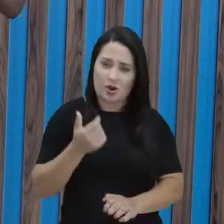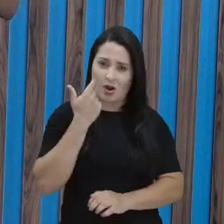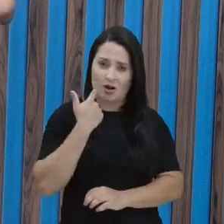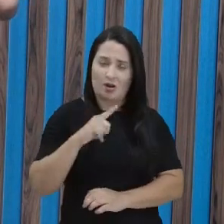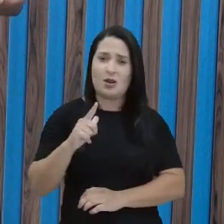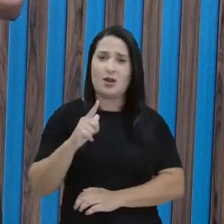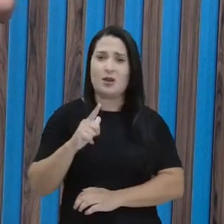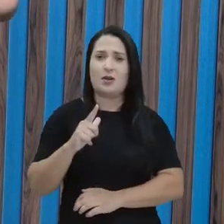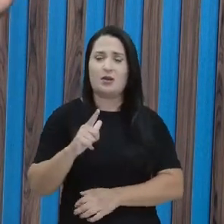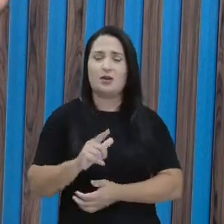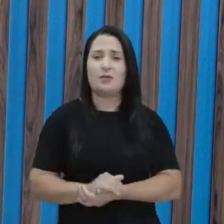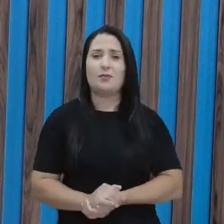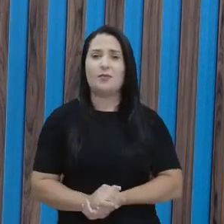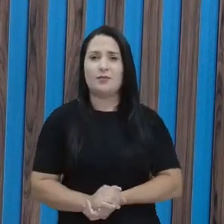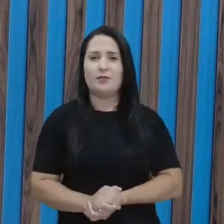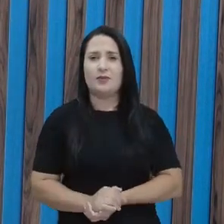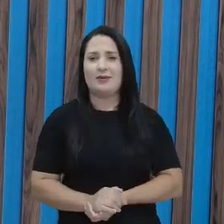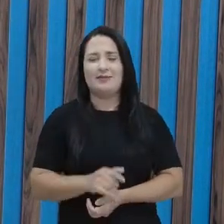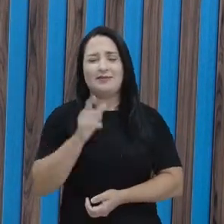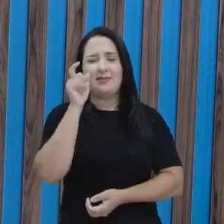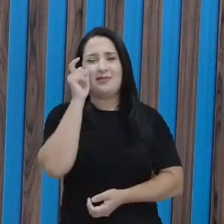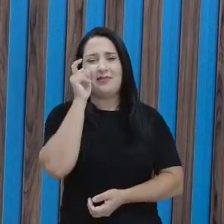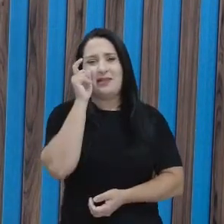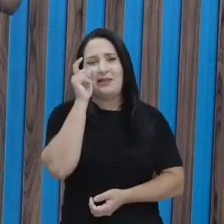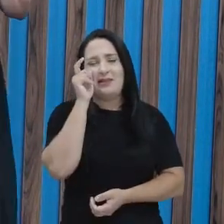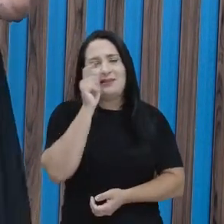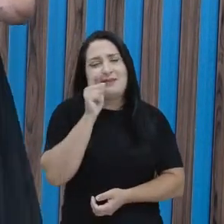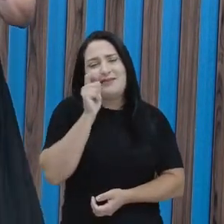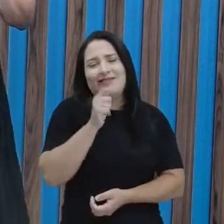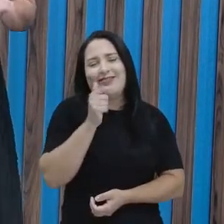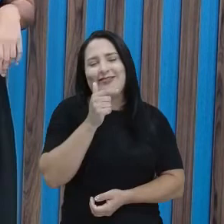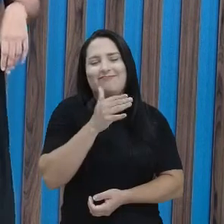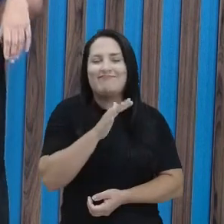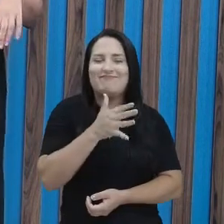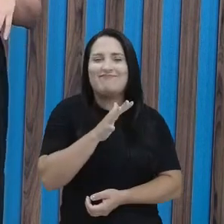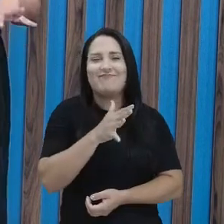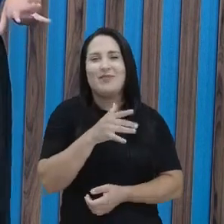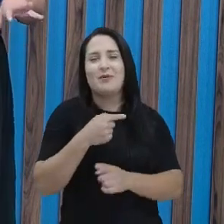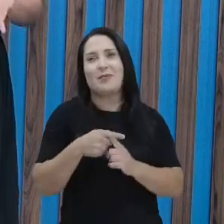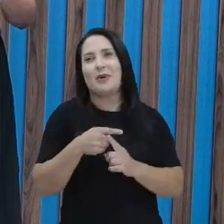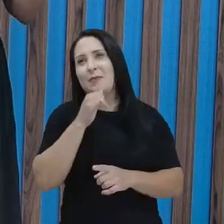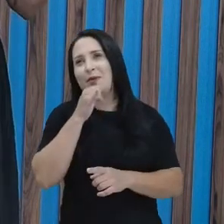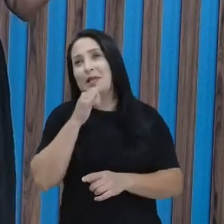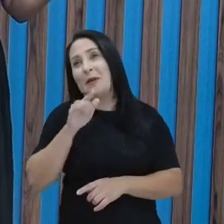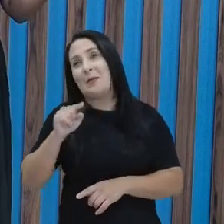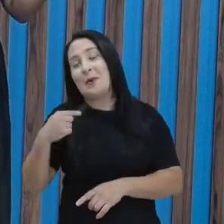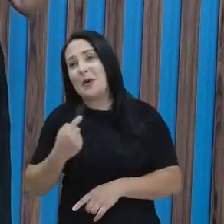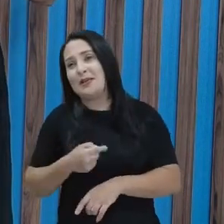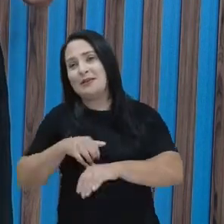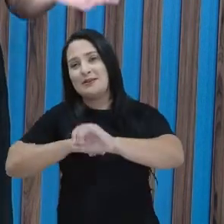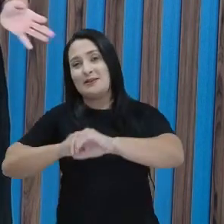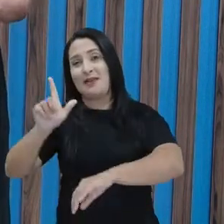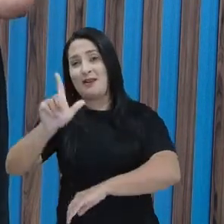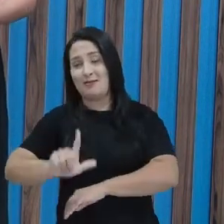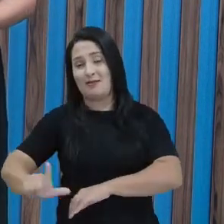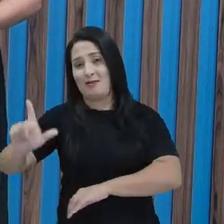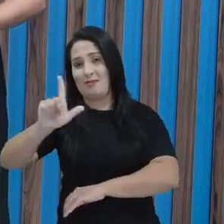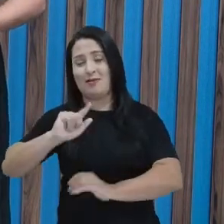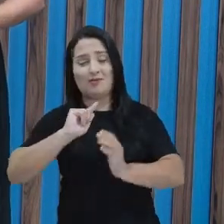são menos interessantes do que quando a gente trata, por exemplo, literatura,